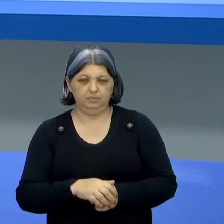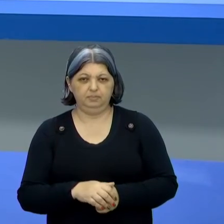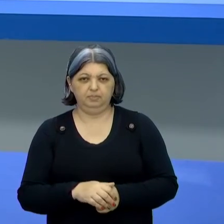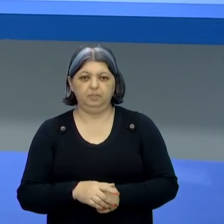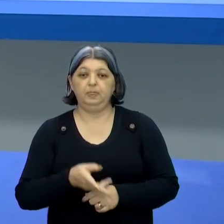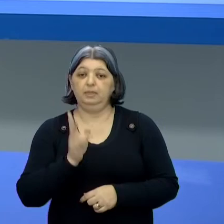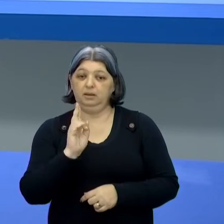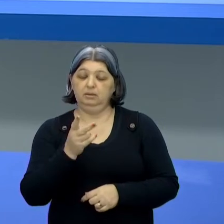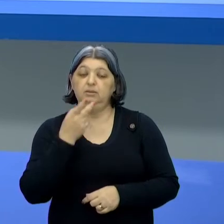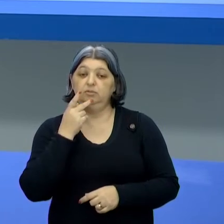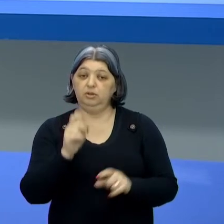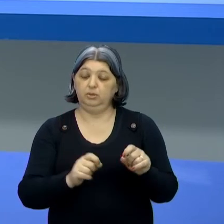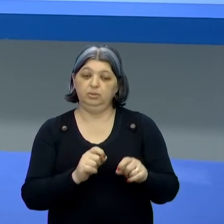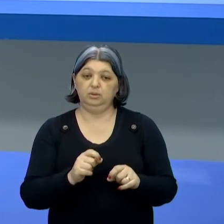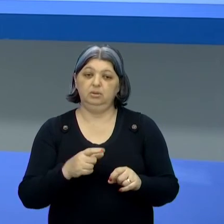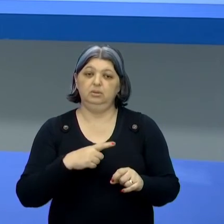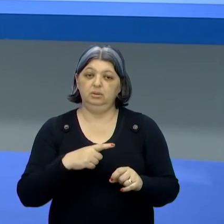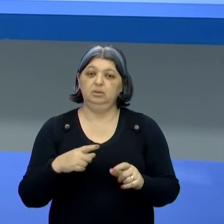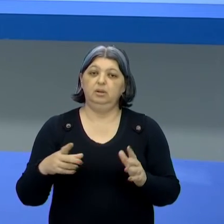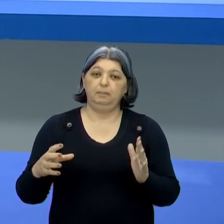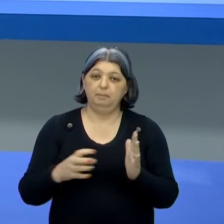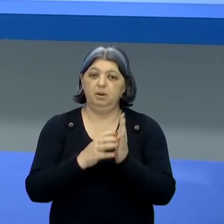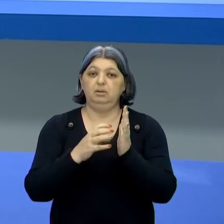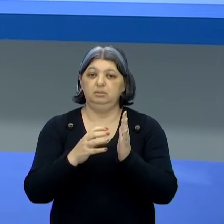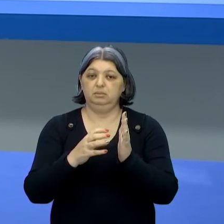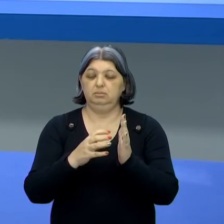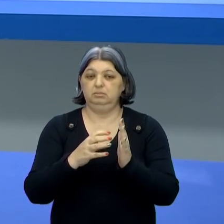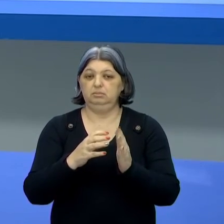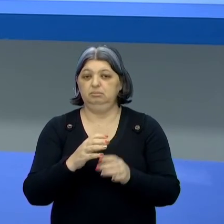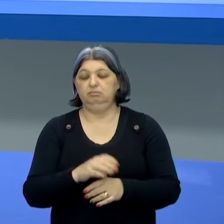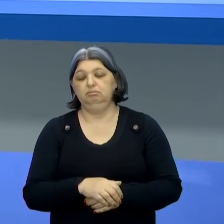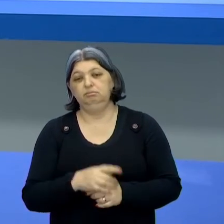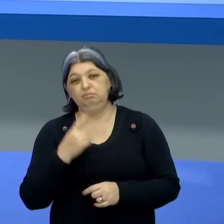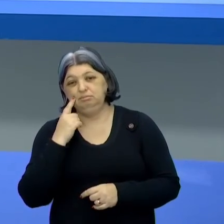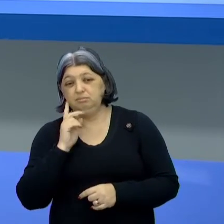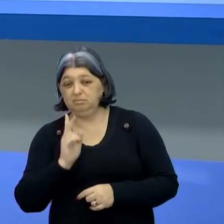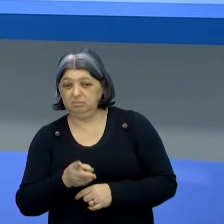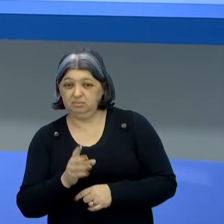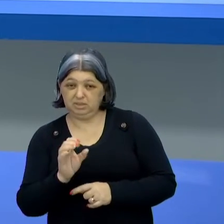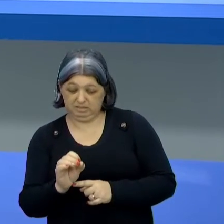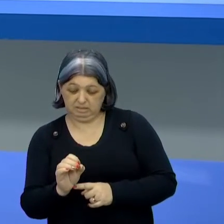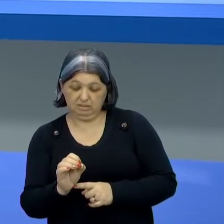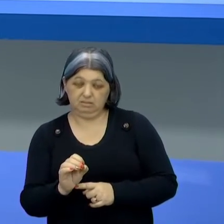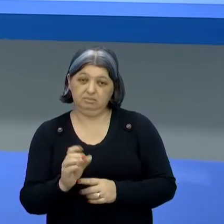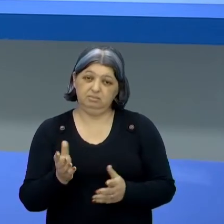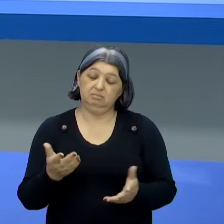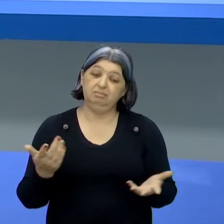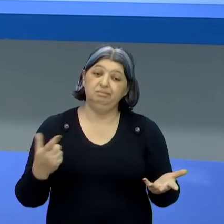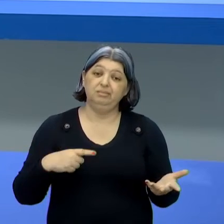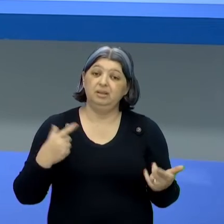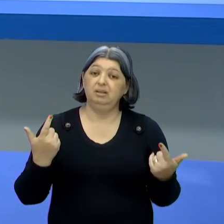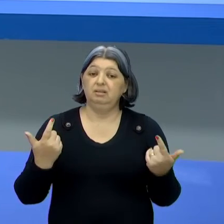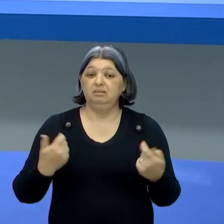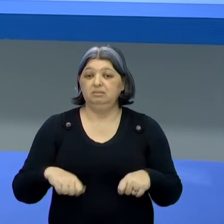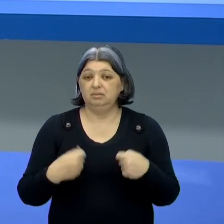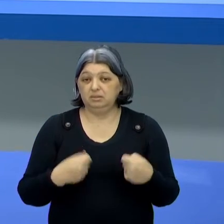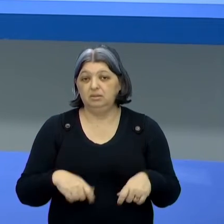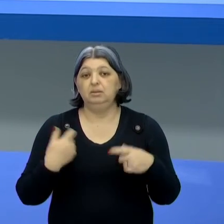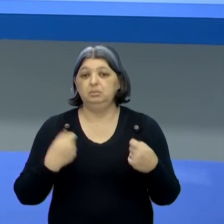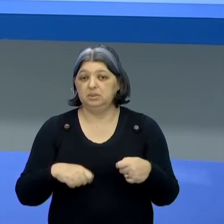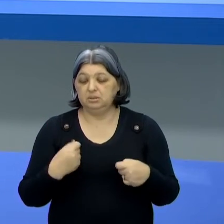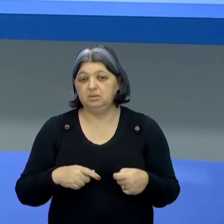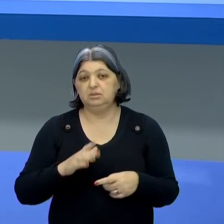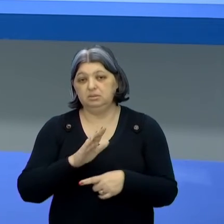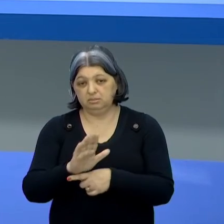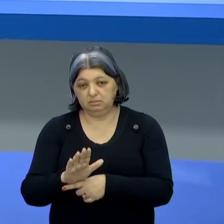sempre repito aqui, existe impacto zero? Não. Né? Nós temos necessidades hoje que elas precisam ser